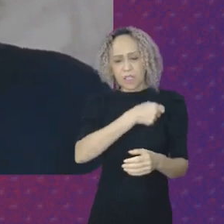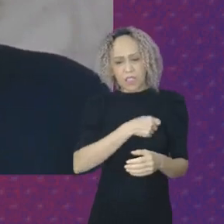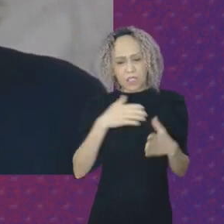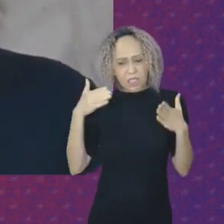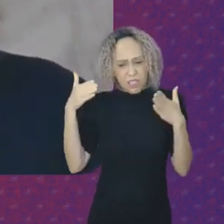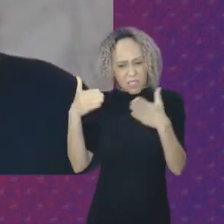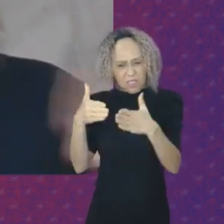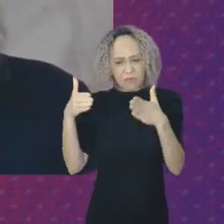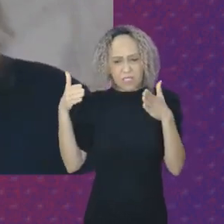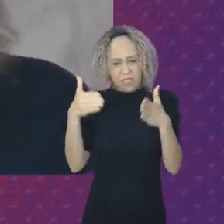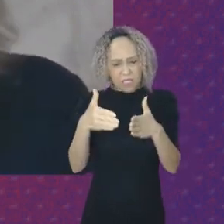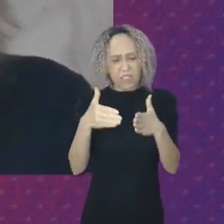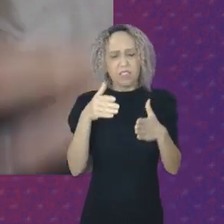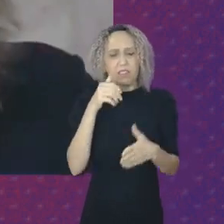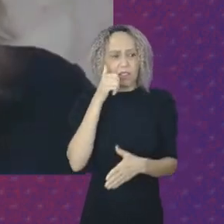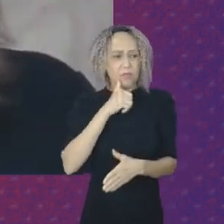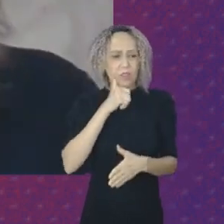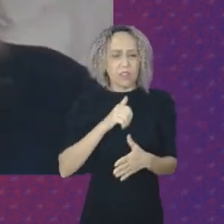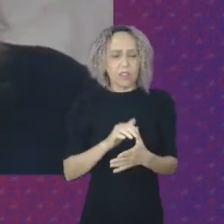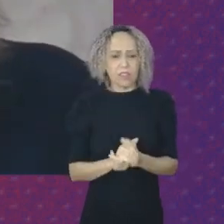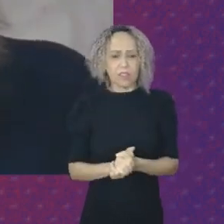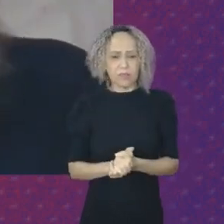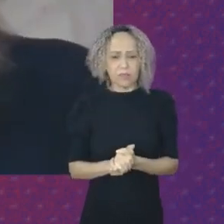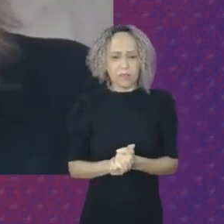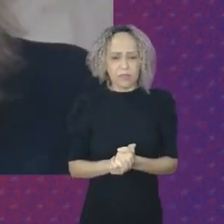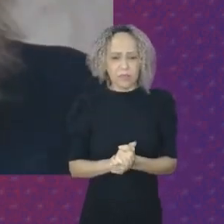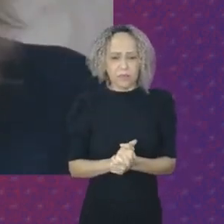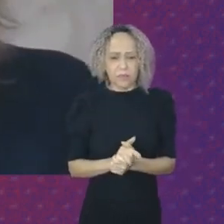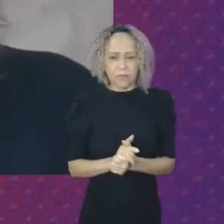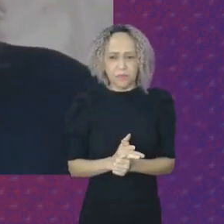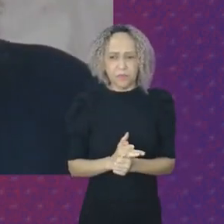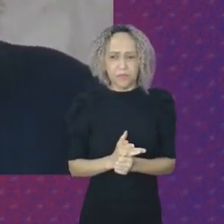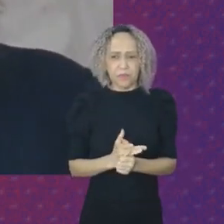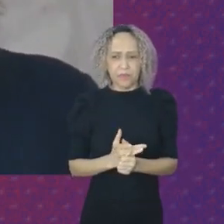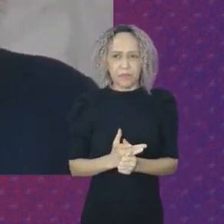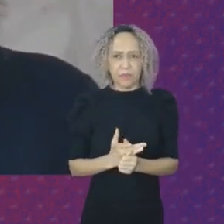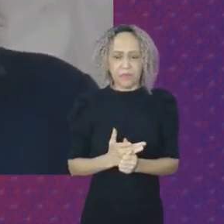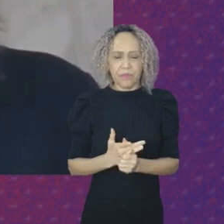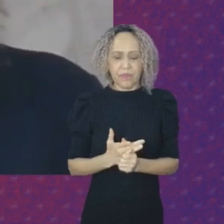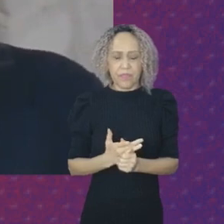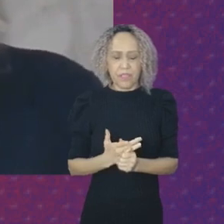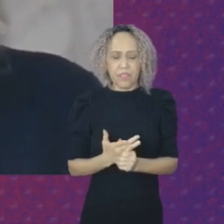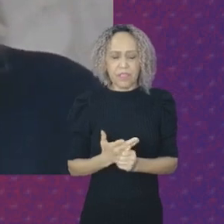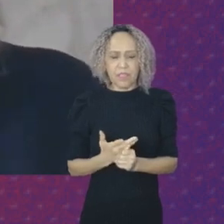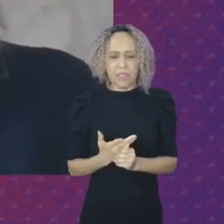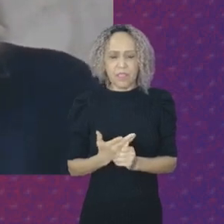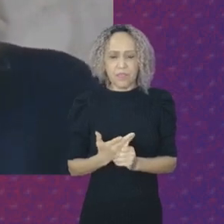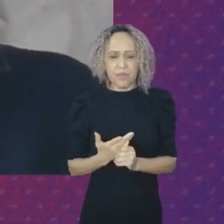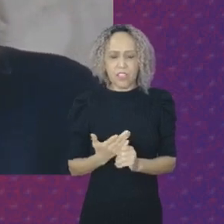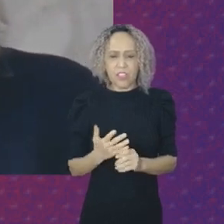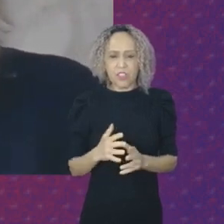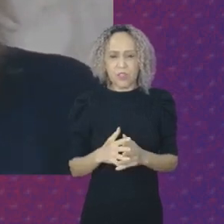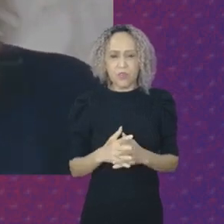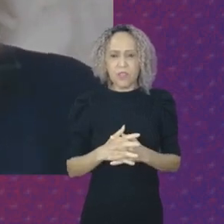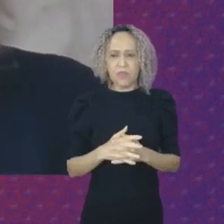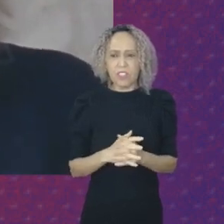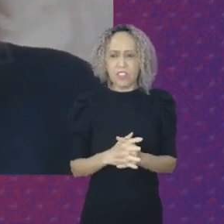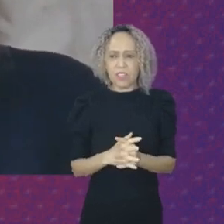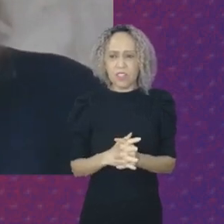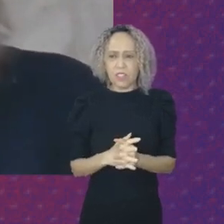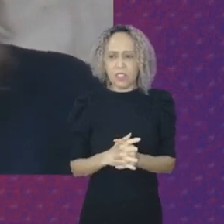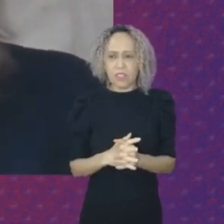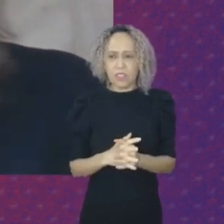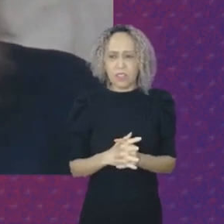Penha. Então, no dia 8 de março foi um show de transversalidade, né, de mostrar que as políticas públicas para as